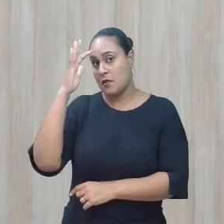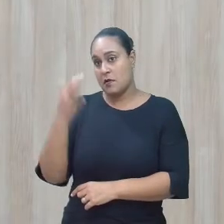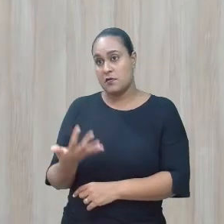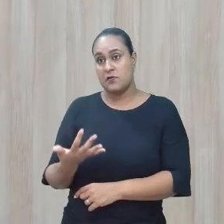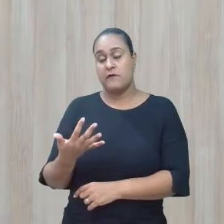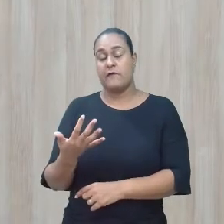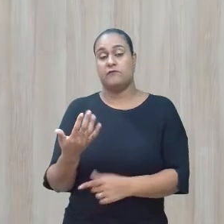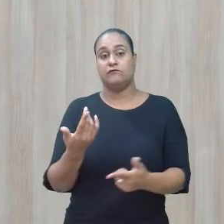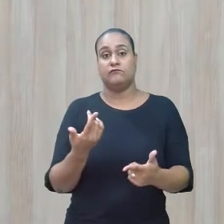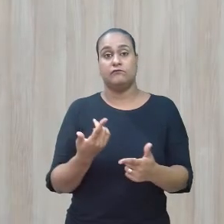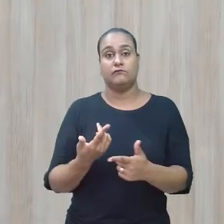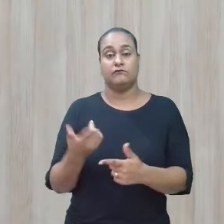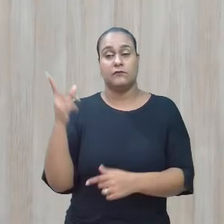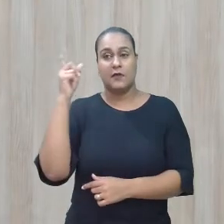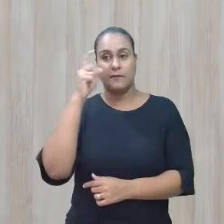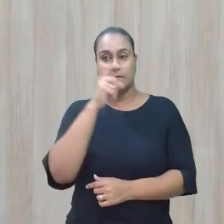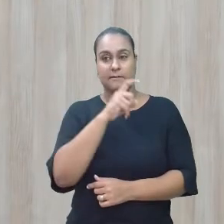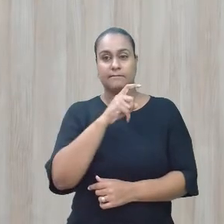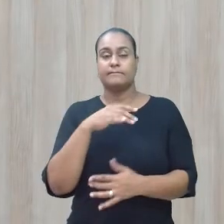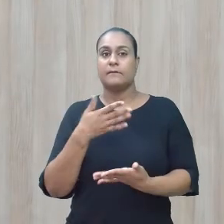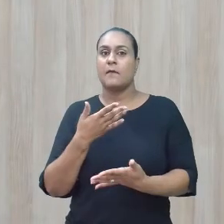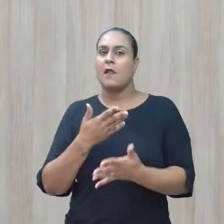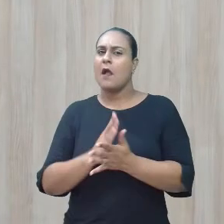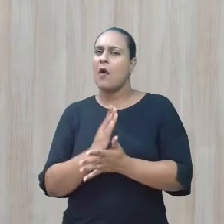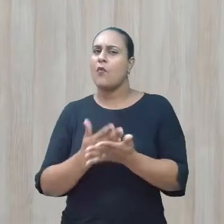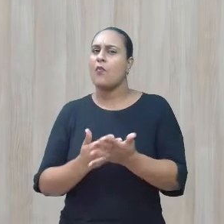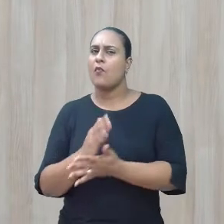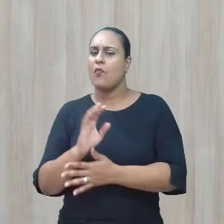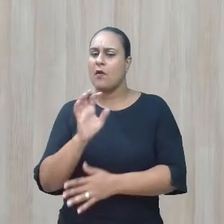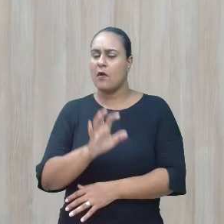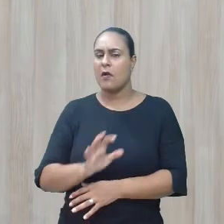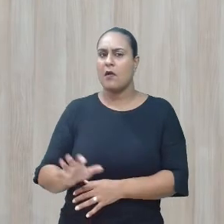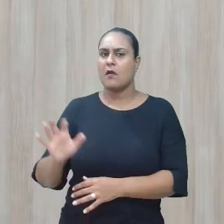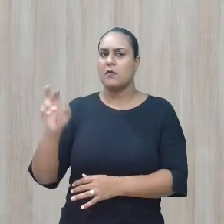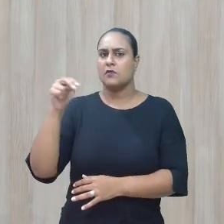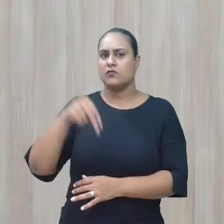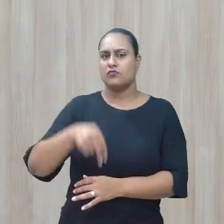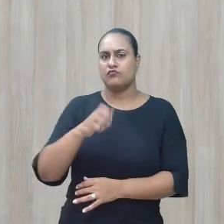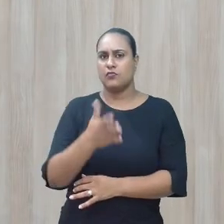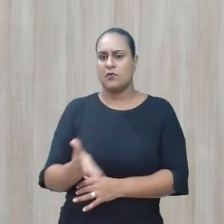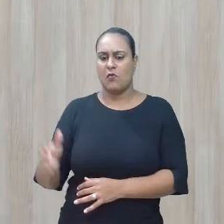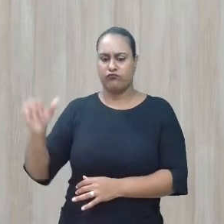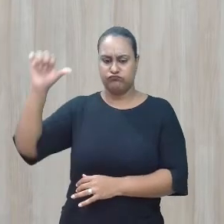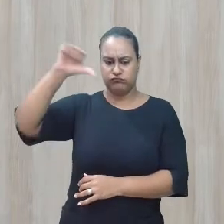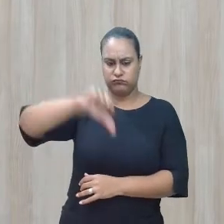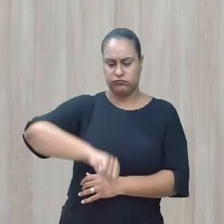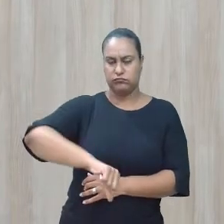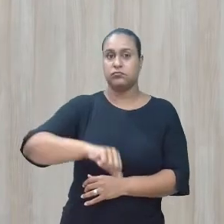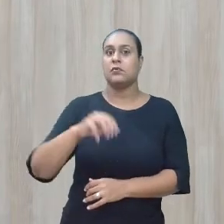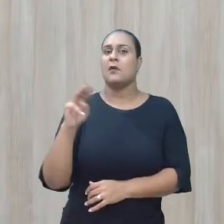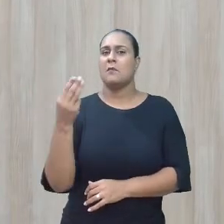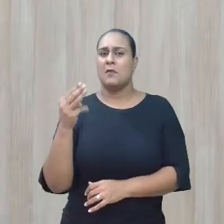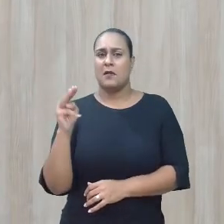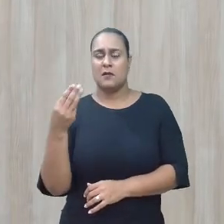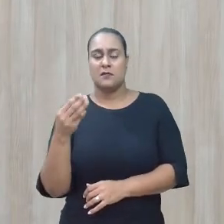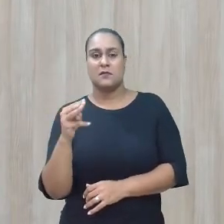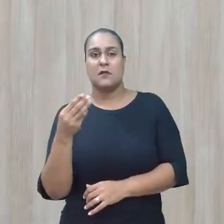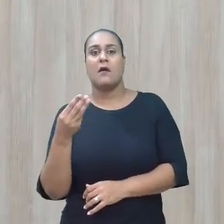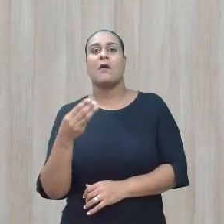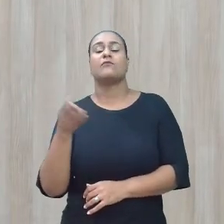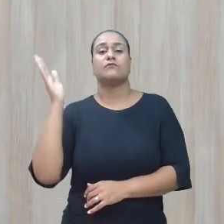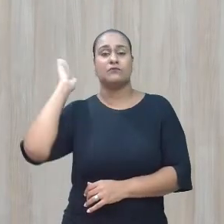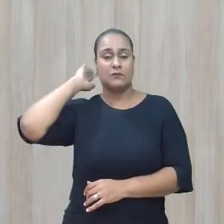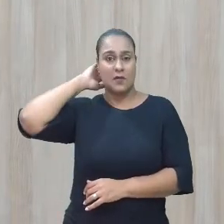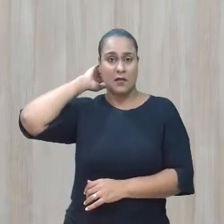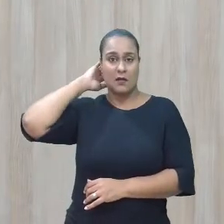na década de 30, algumas regiões viviam uma franca decadência. É o caso do Nordeste, por exemplo, né, mas o Maranhão, o Pará também,